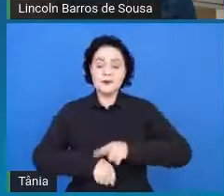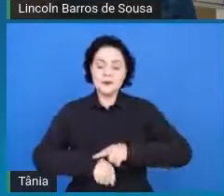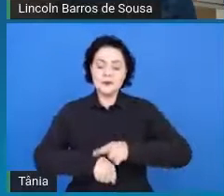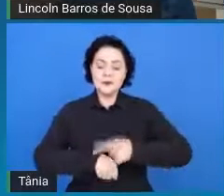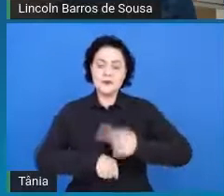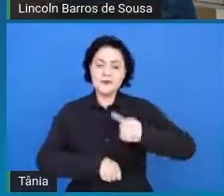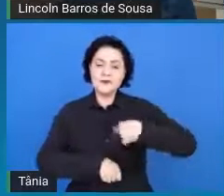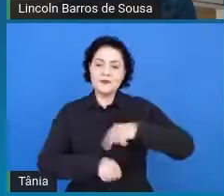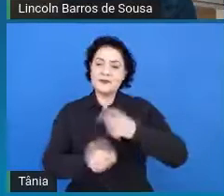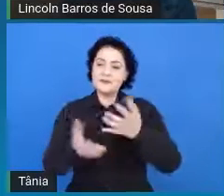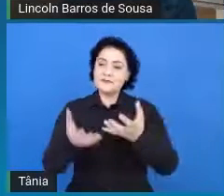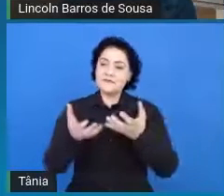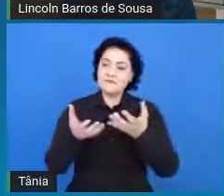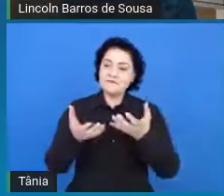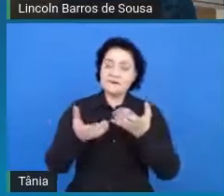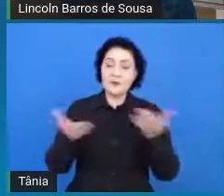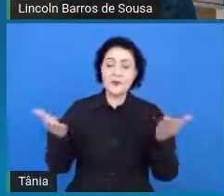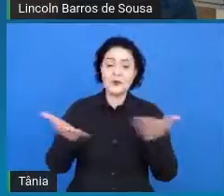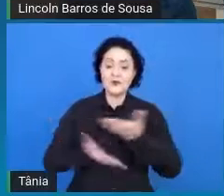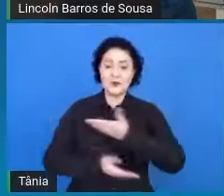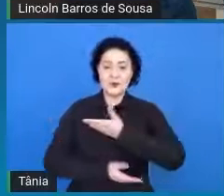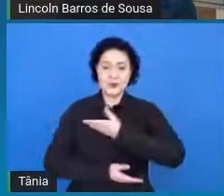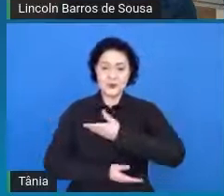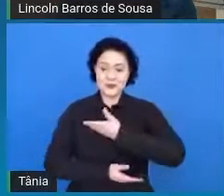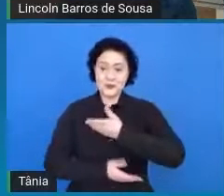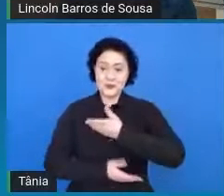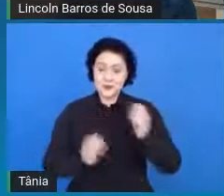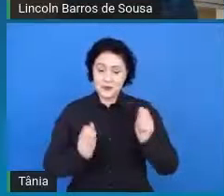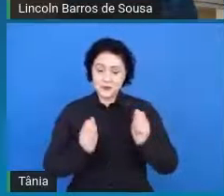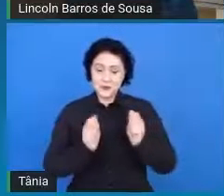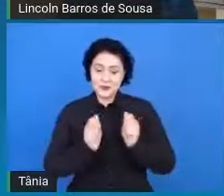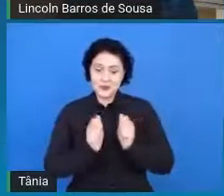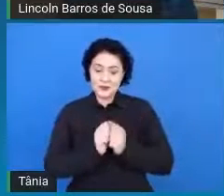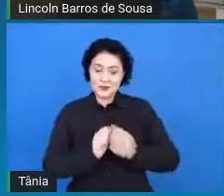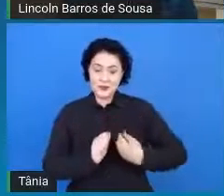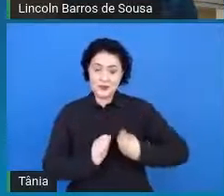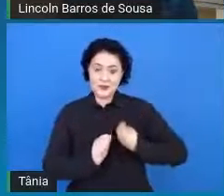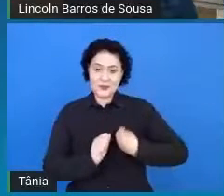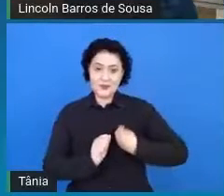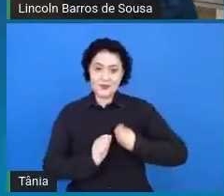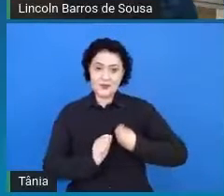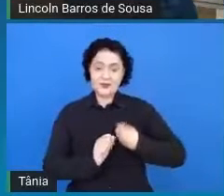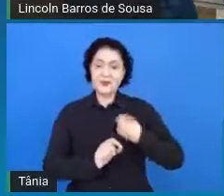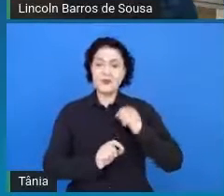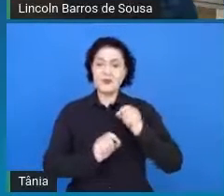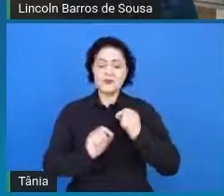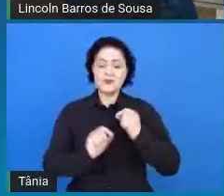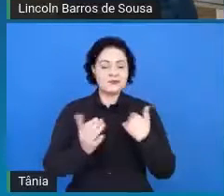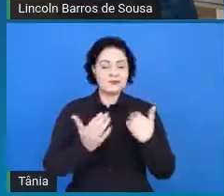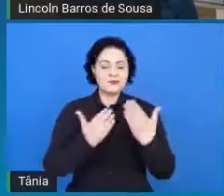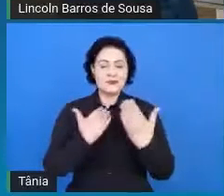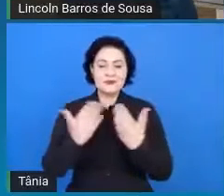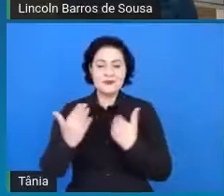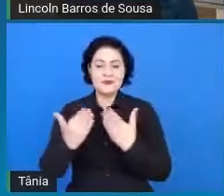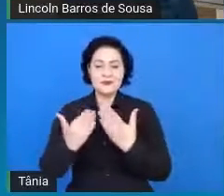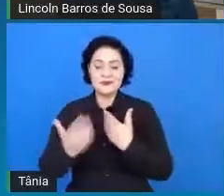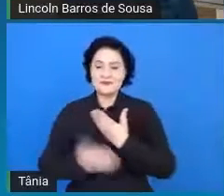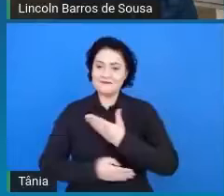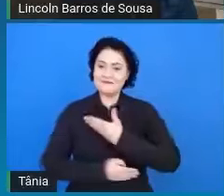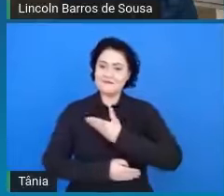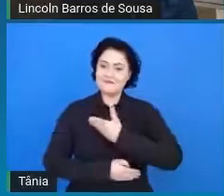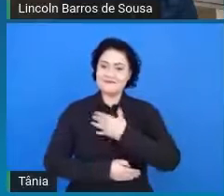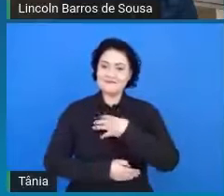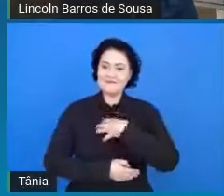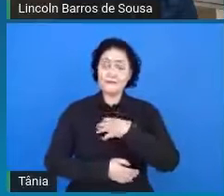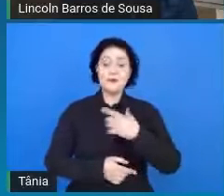os companheiros nesta noite aqui conosco mantivéssemos um diálogo muito amigo